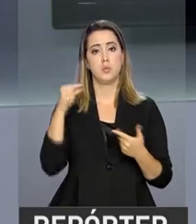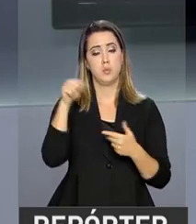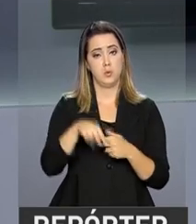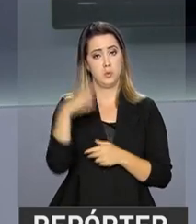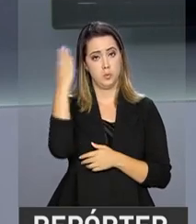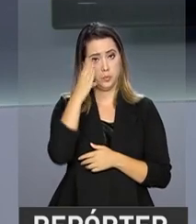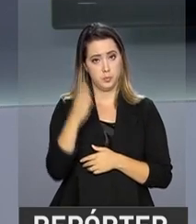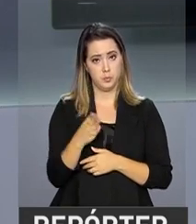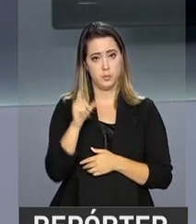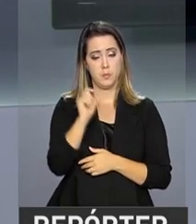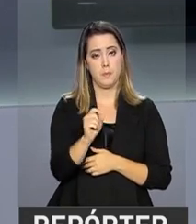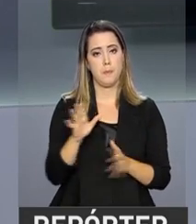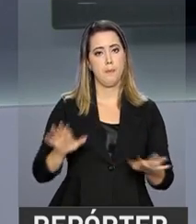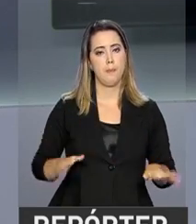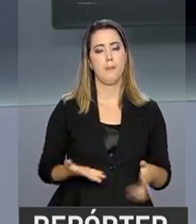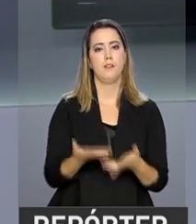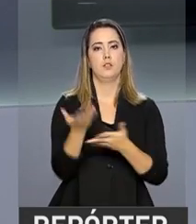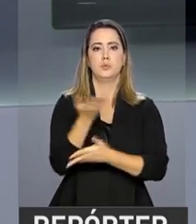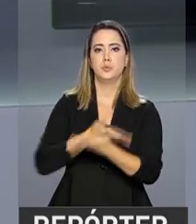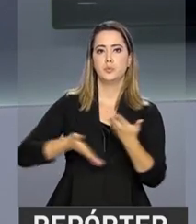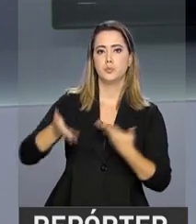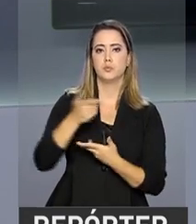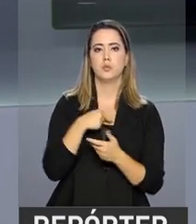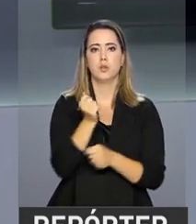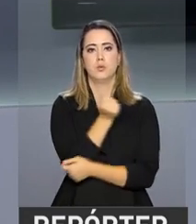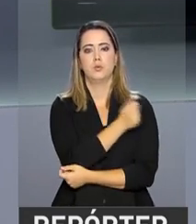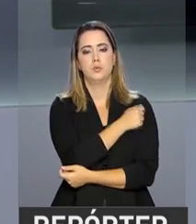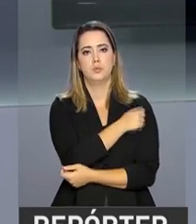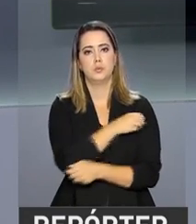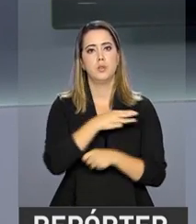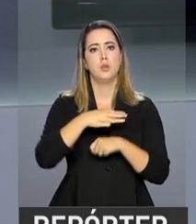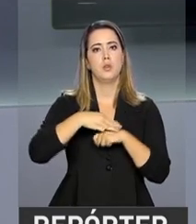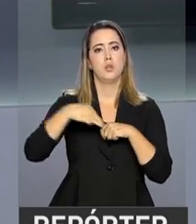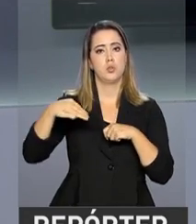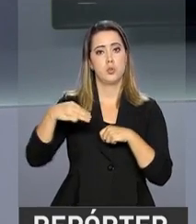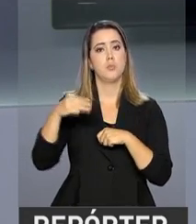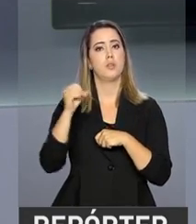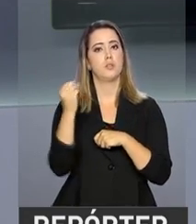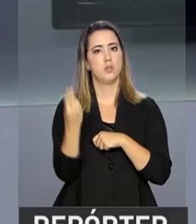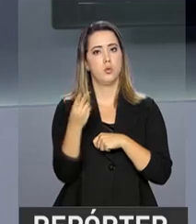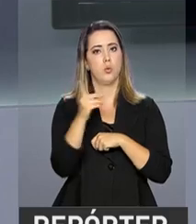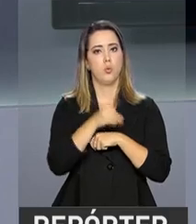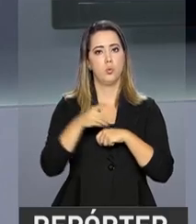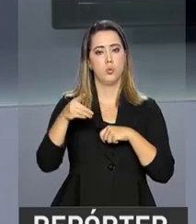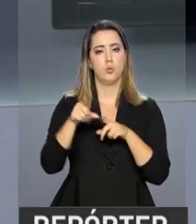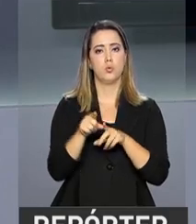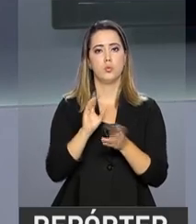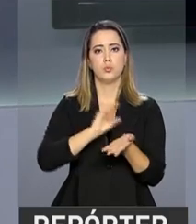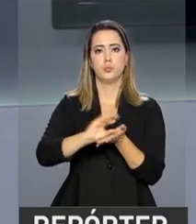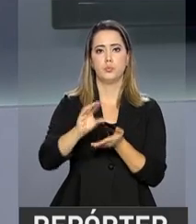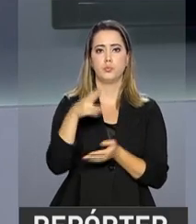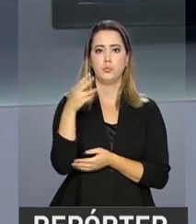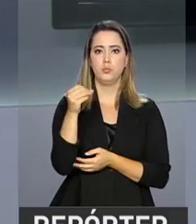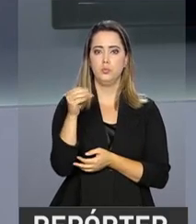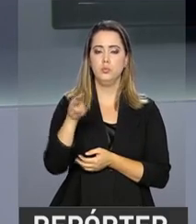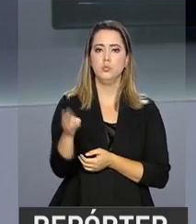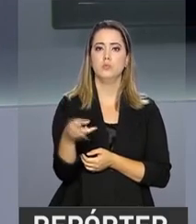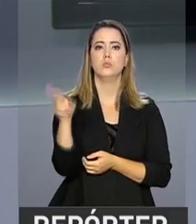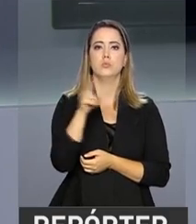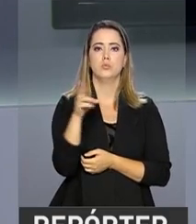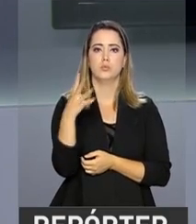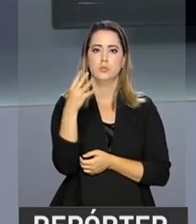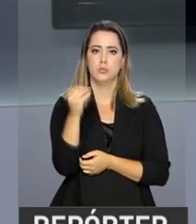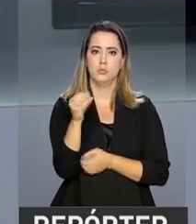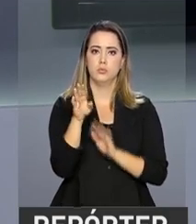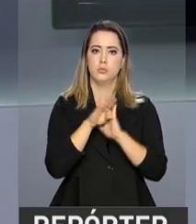brasileira para incentivar o intercâmbio de estudantes de mestrado e doutorado o governo vai investir 300 milhões de reais